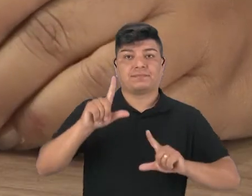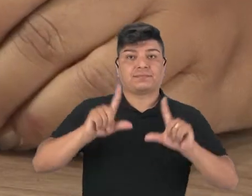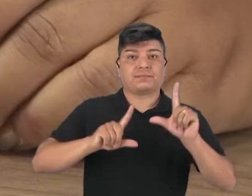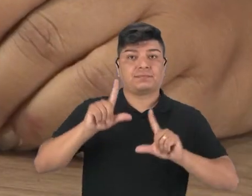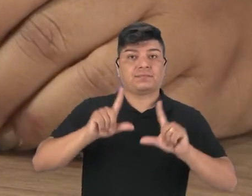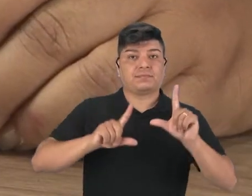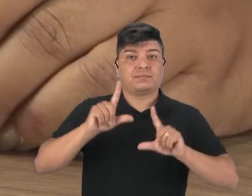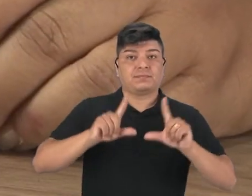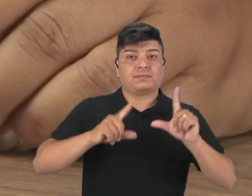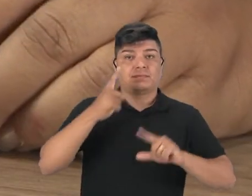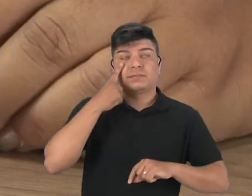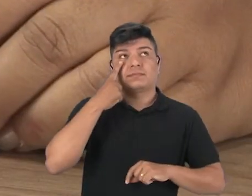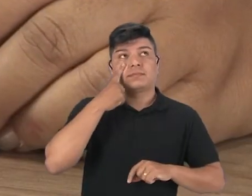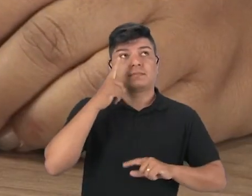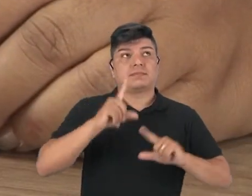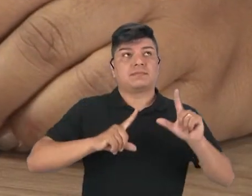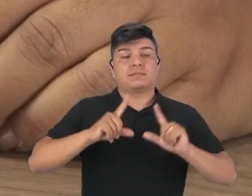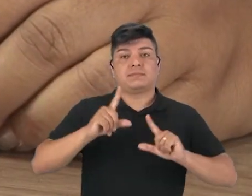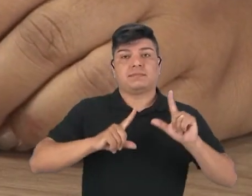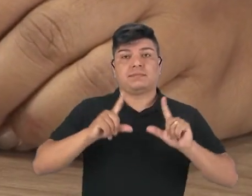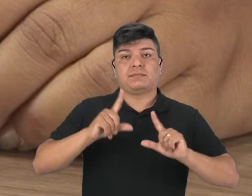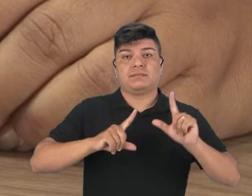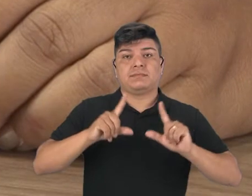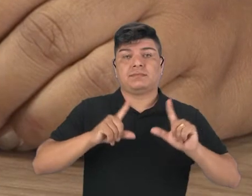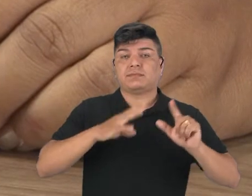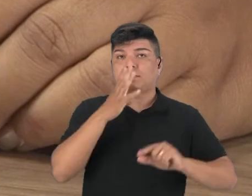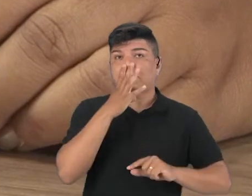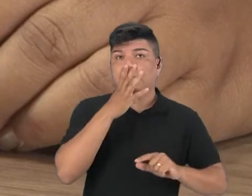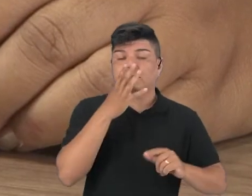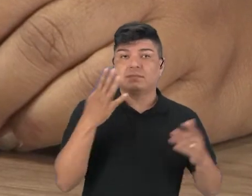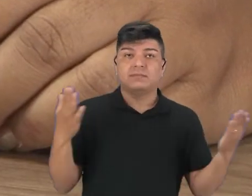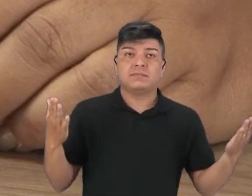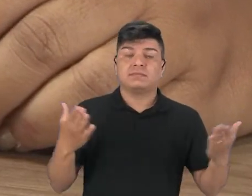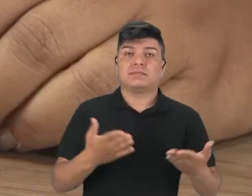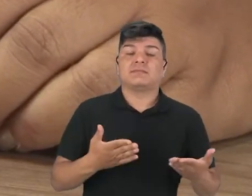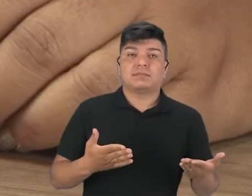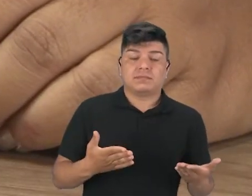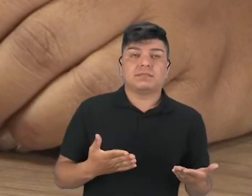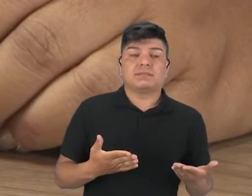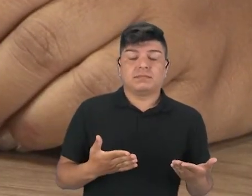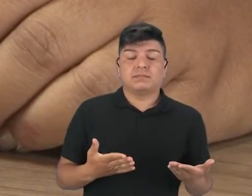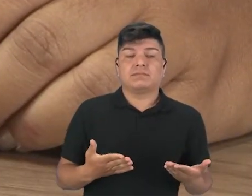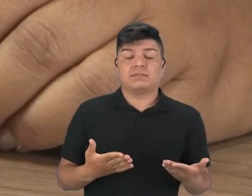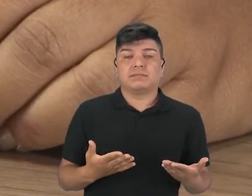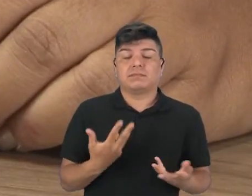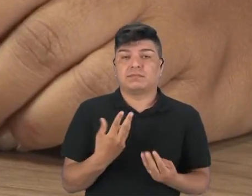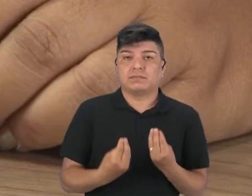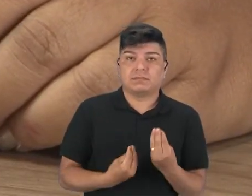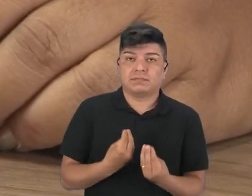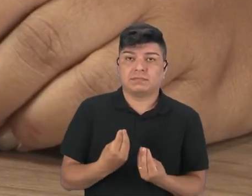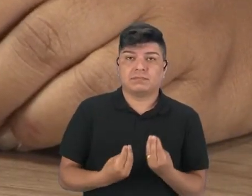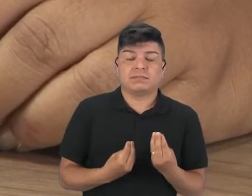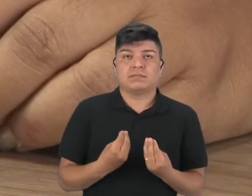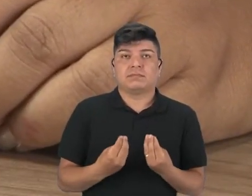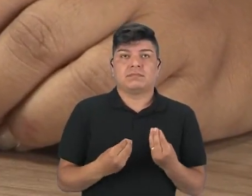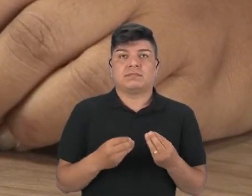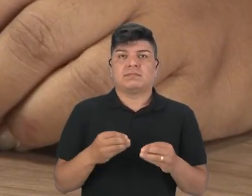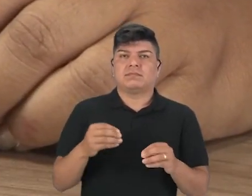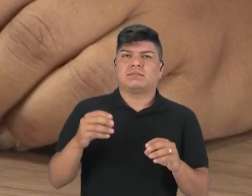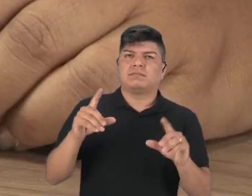TV. Observem a TV ao qual vocês estão assistindo agora. Então, a forma